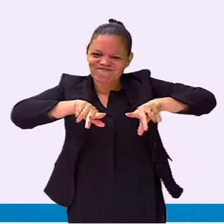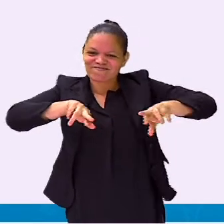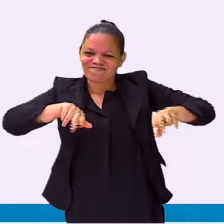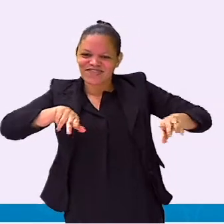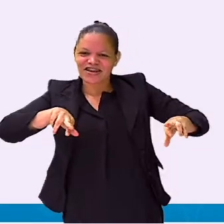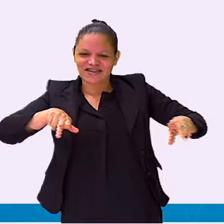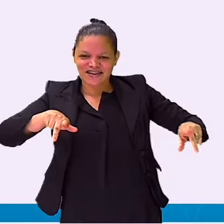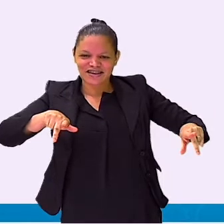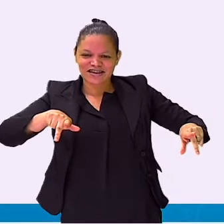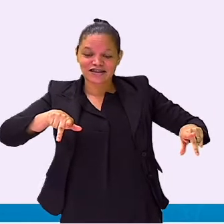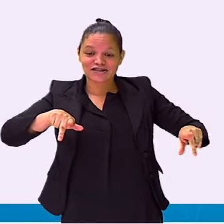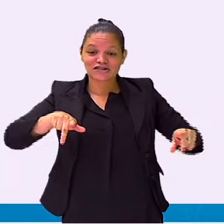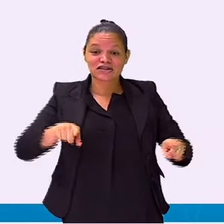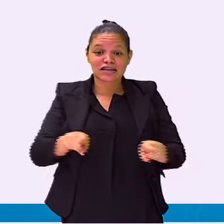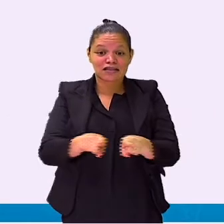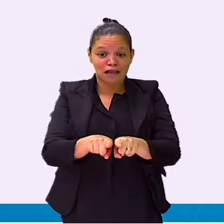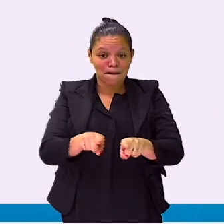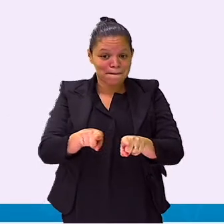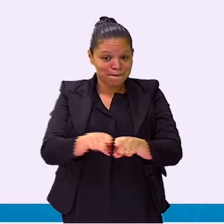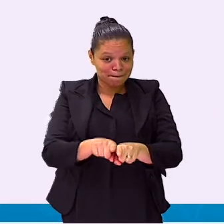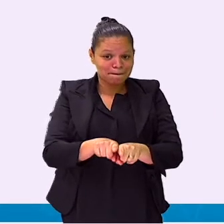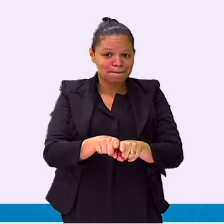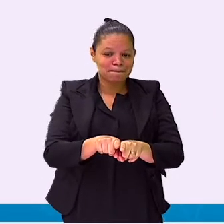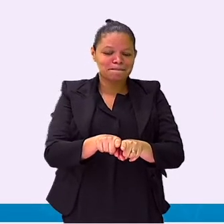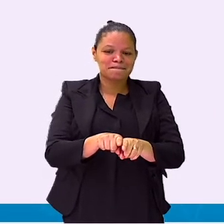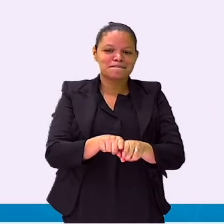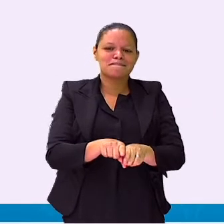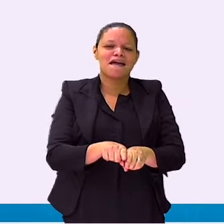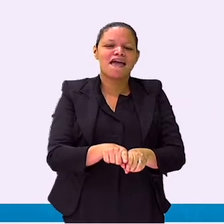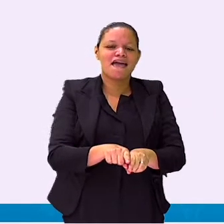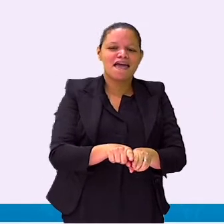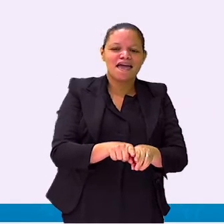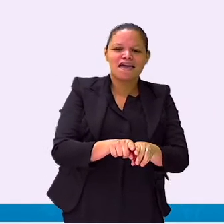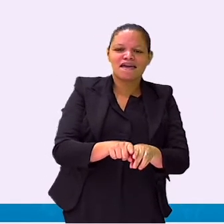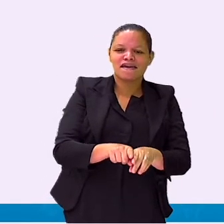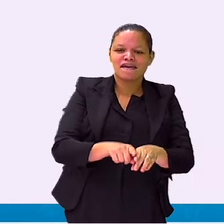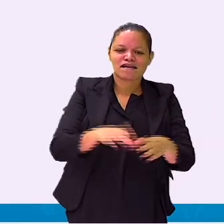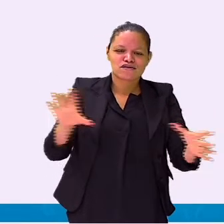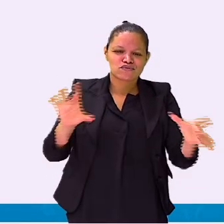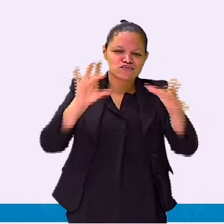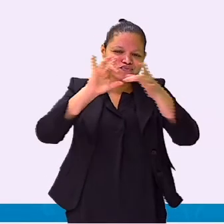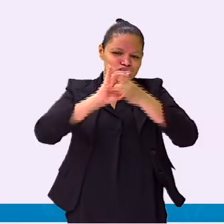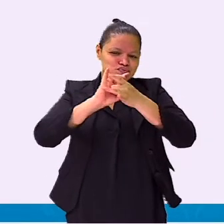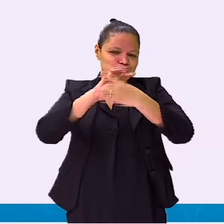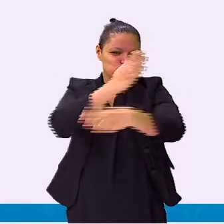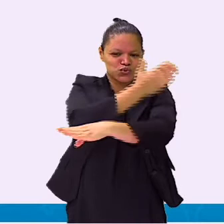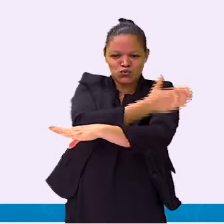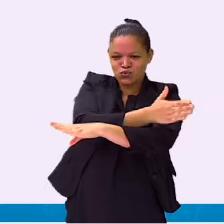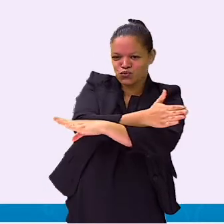conhecimentos, eles fazem parte do nosso patrimônio, dos nossos conhecimentos imaterial.